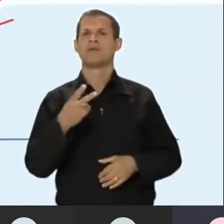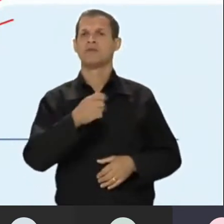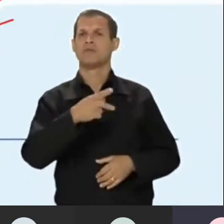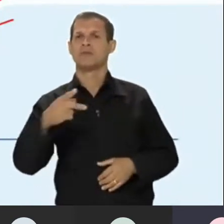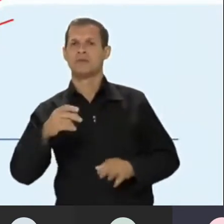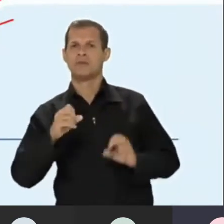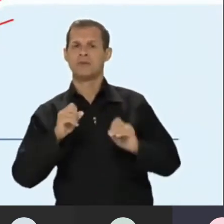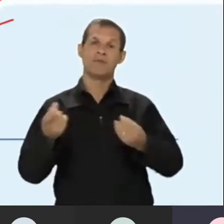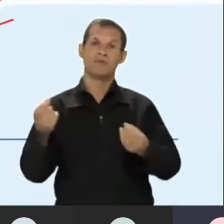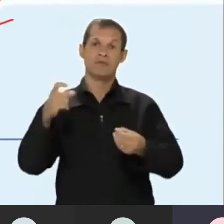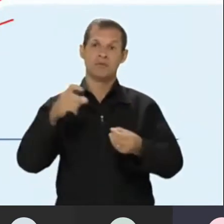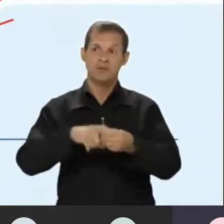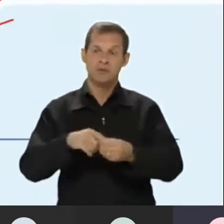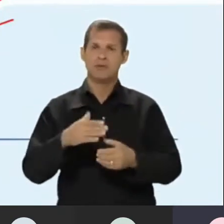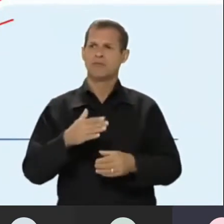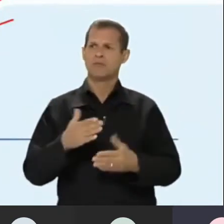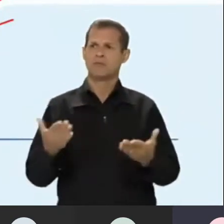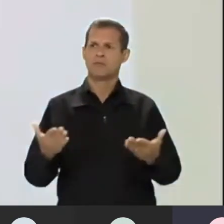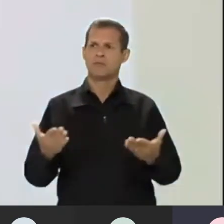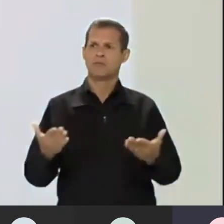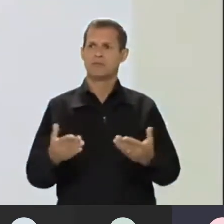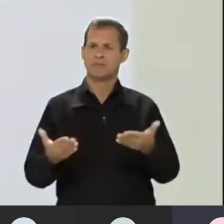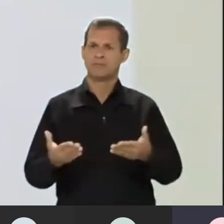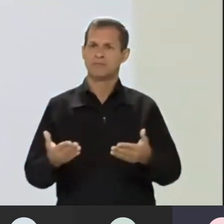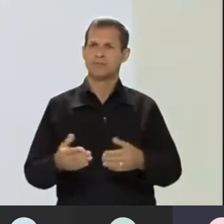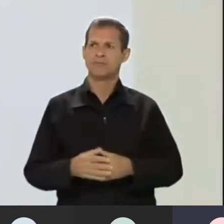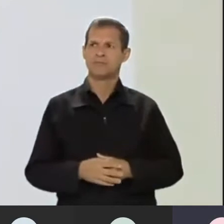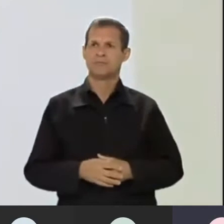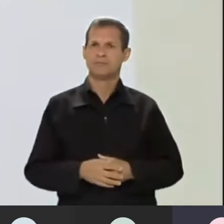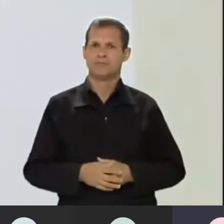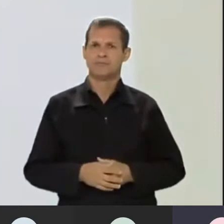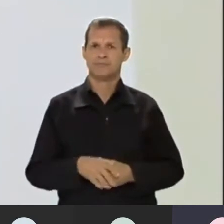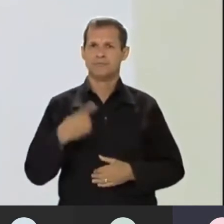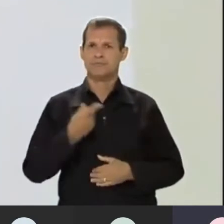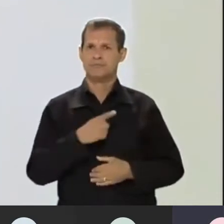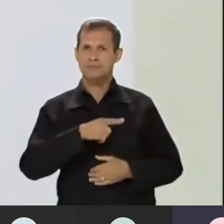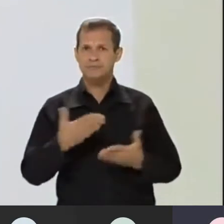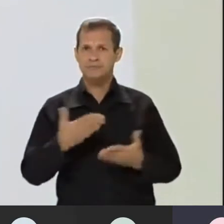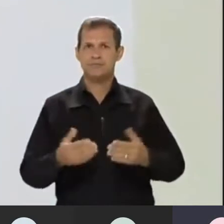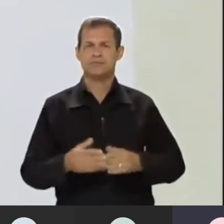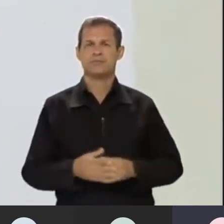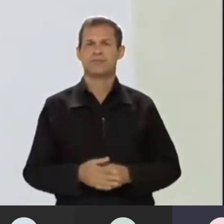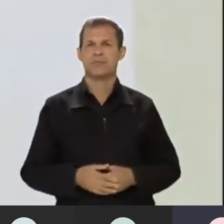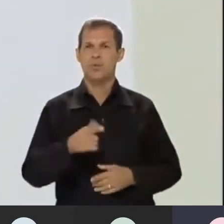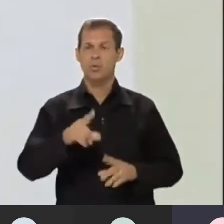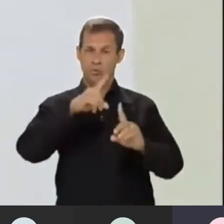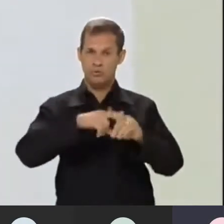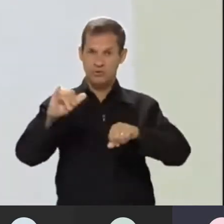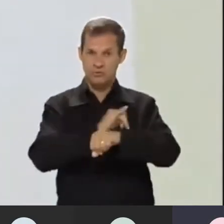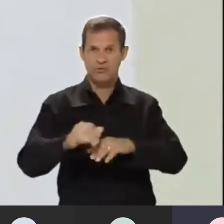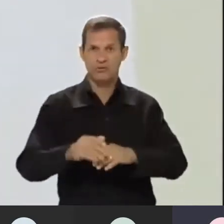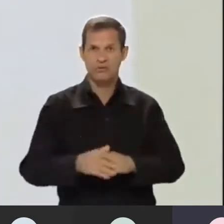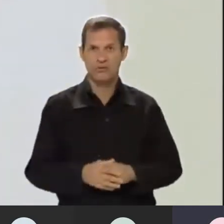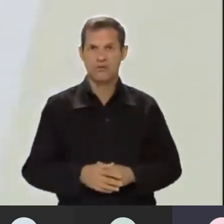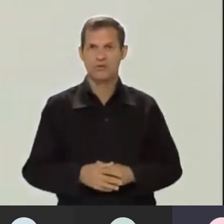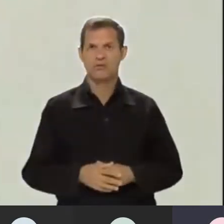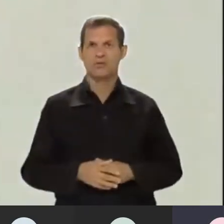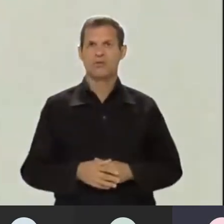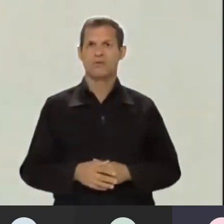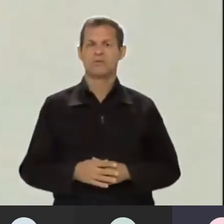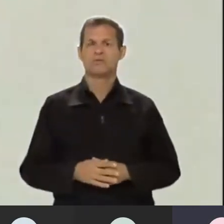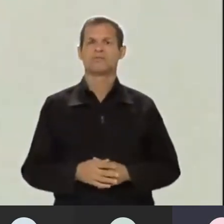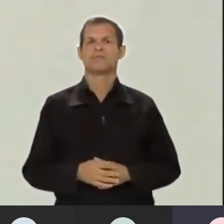duas situações. Voltando aqui para a mesa de trabalho, nós vamos pensar agora em outro tipo de estratégia, tá bom?